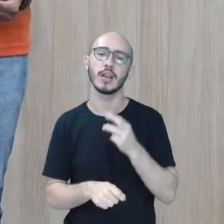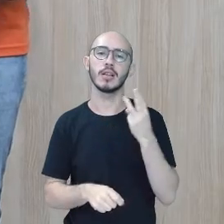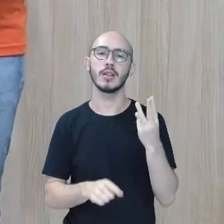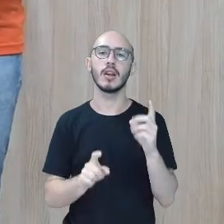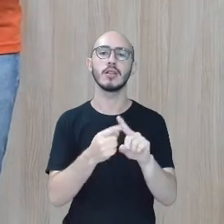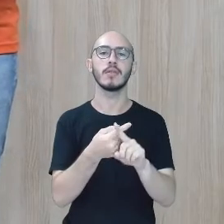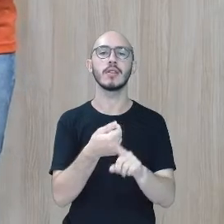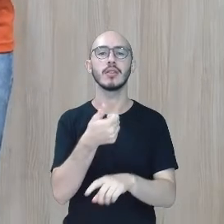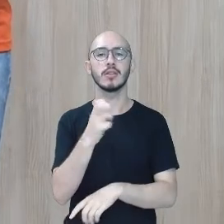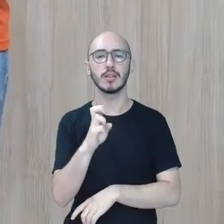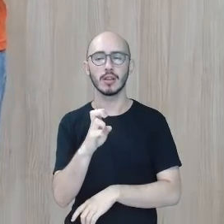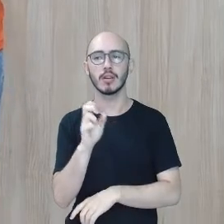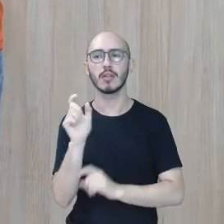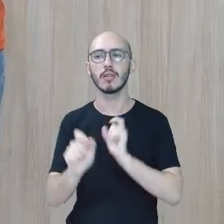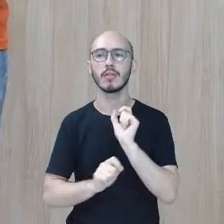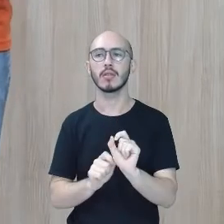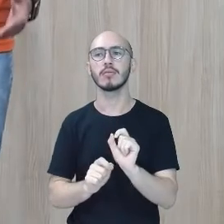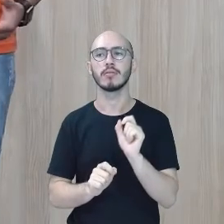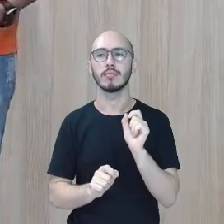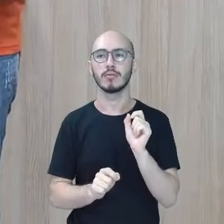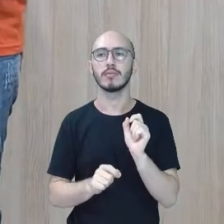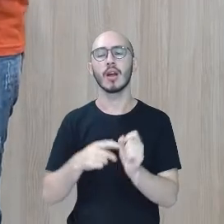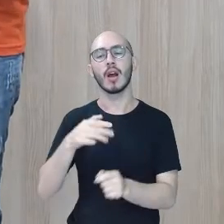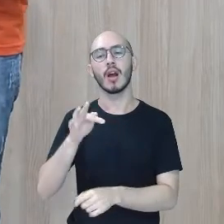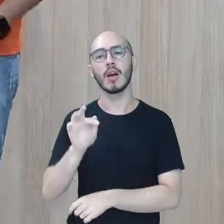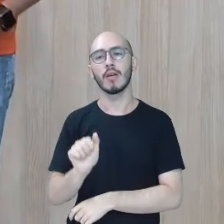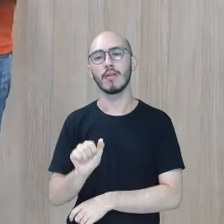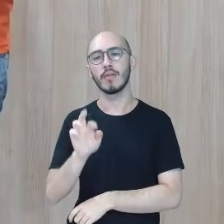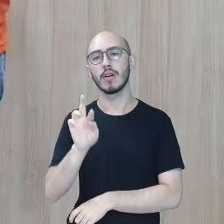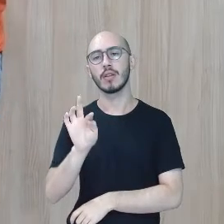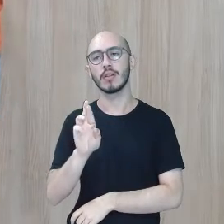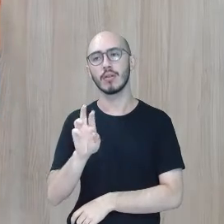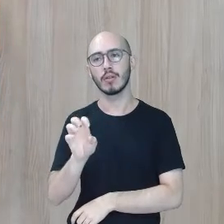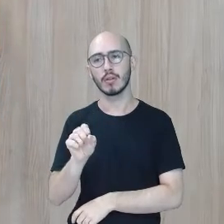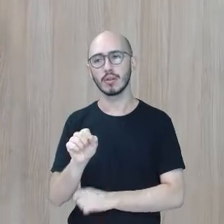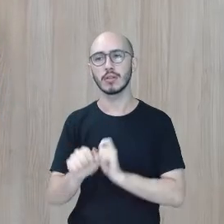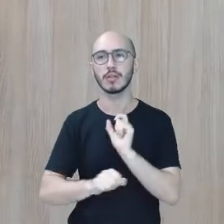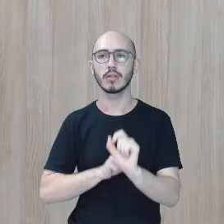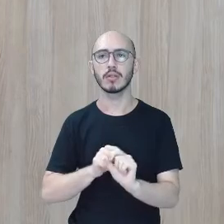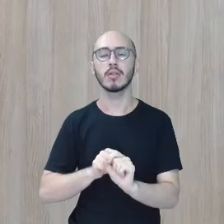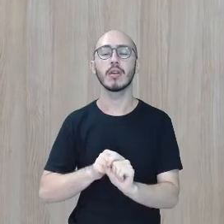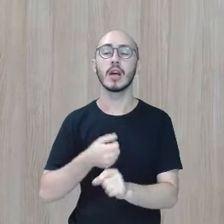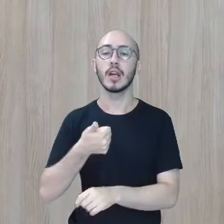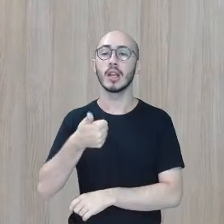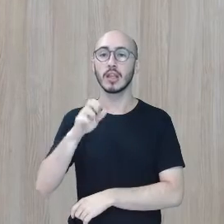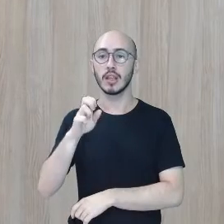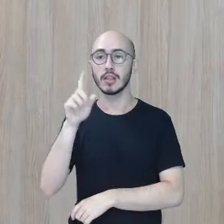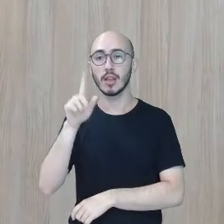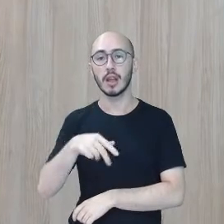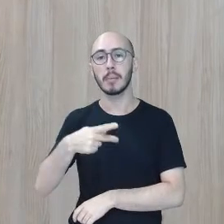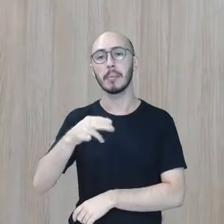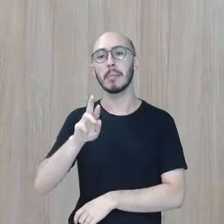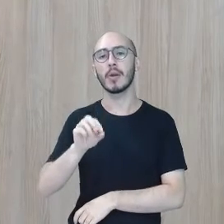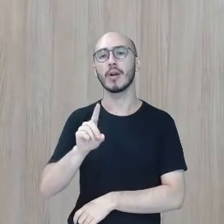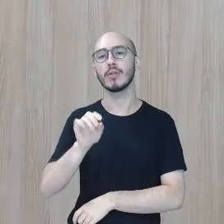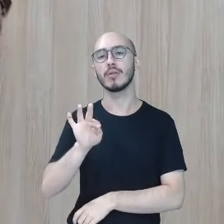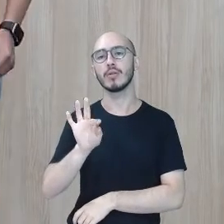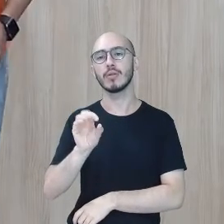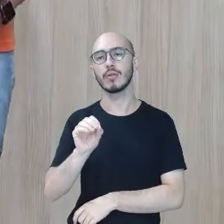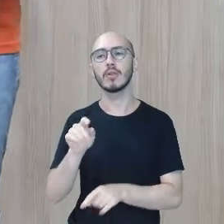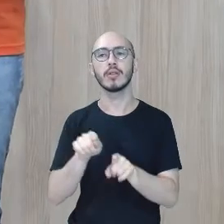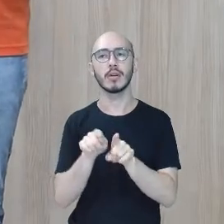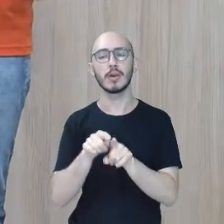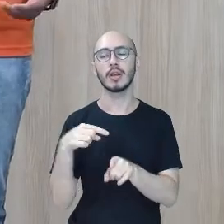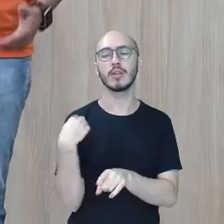esse 5 são chamados de fatores, tá? E o 15 ele é chamado de produto, tá bom? A gente viu